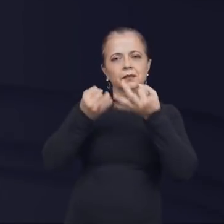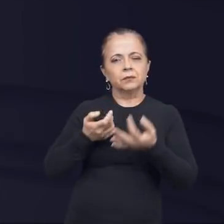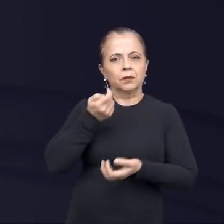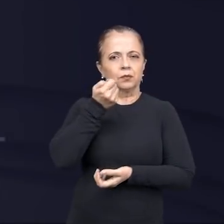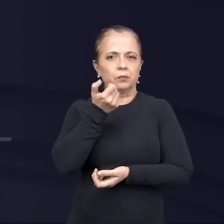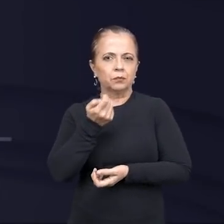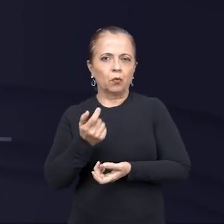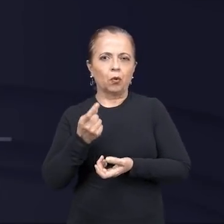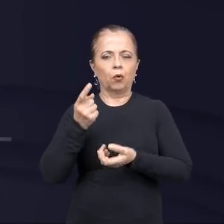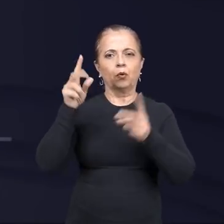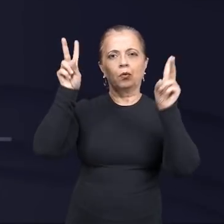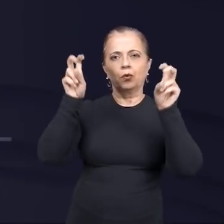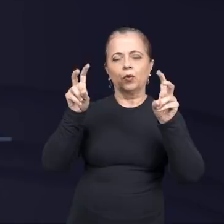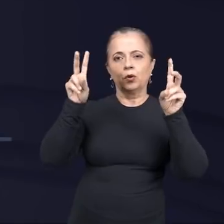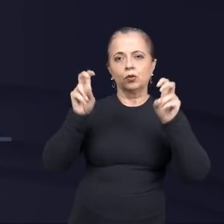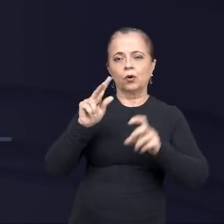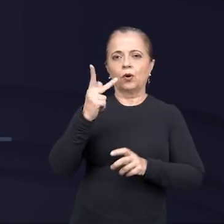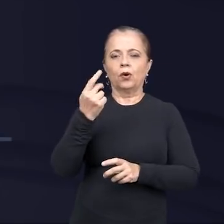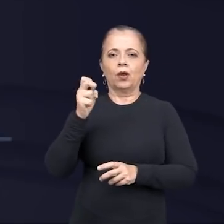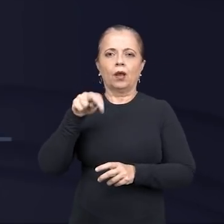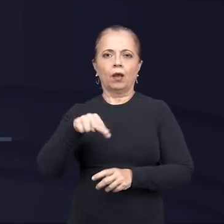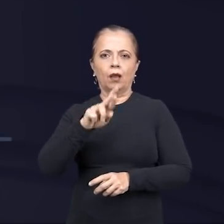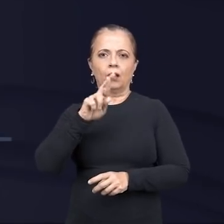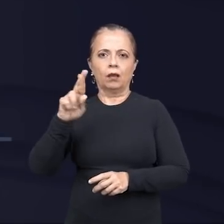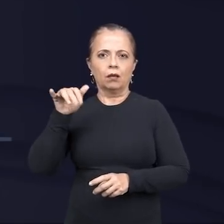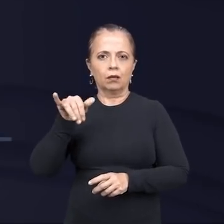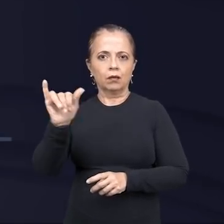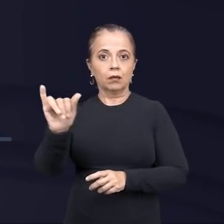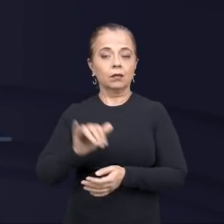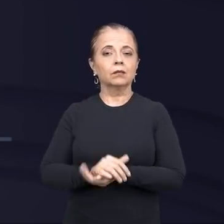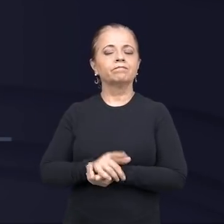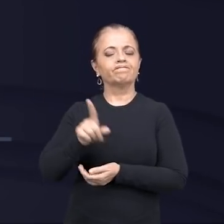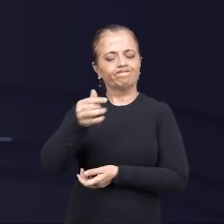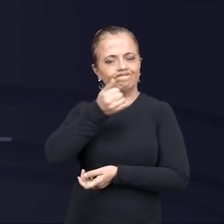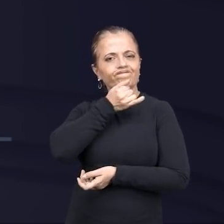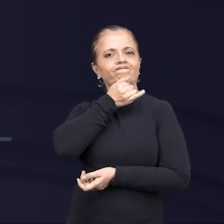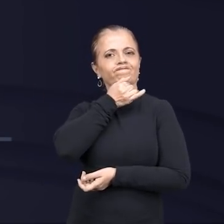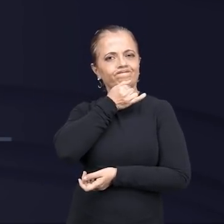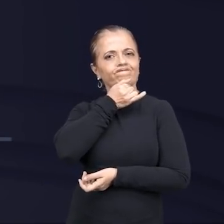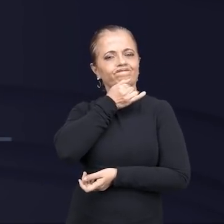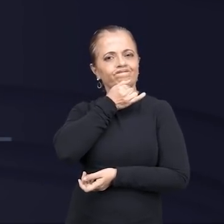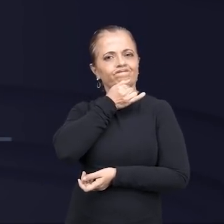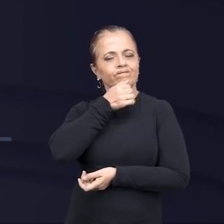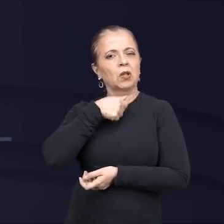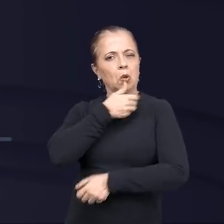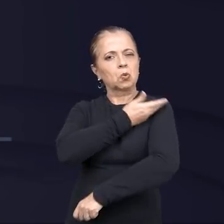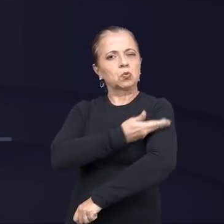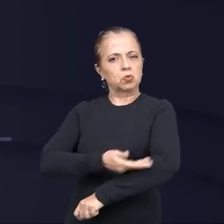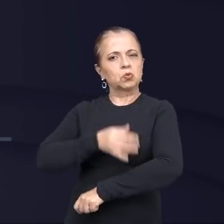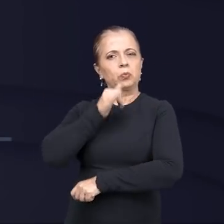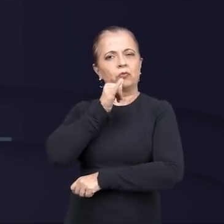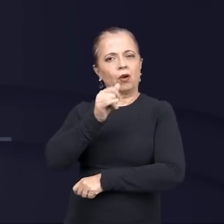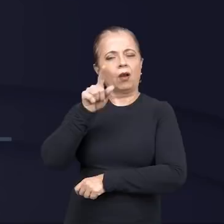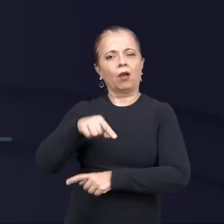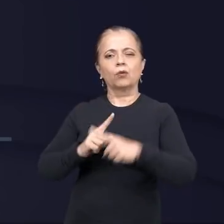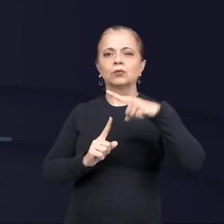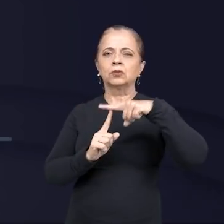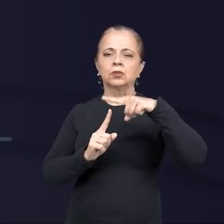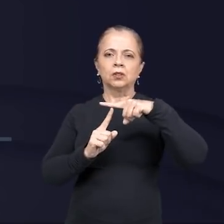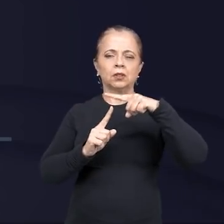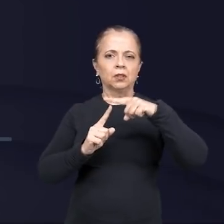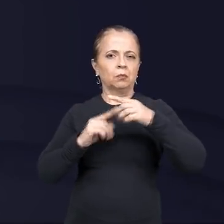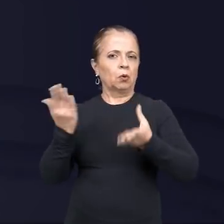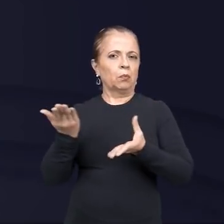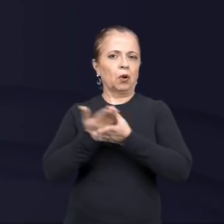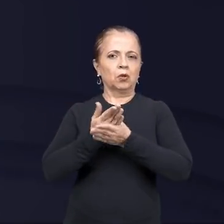Falando um pouquinho sobre o caso do Henri Borel, né, esse é um caso muito triste, né? Eu costumo dizer que esse é o tipo